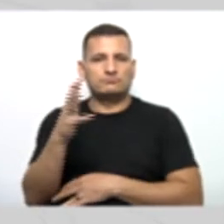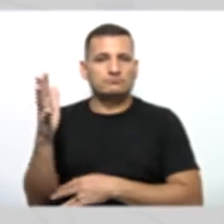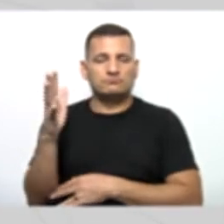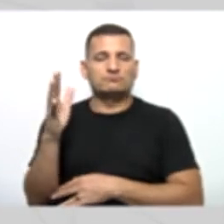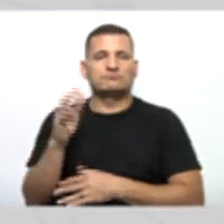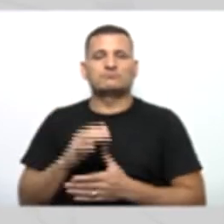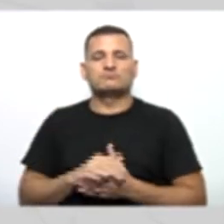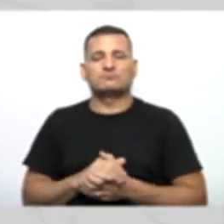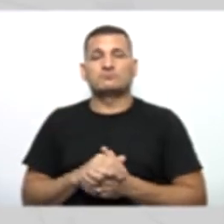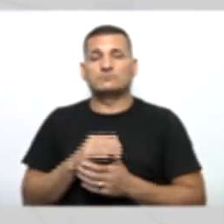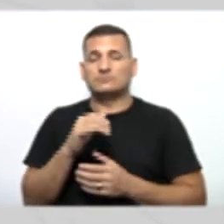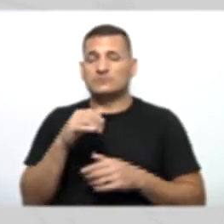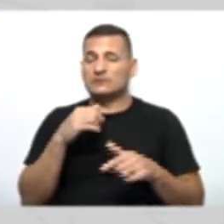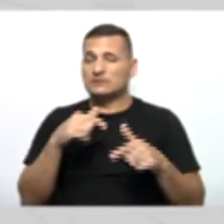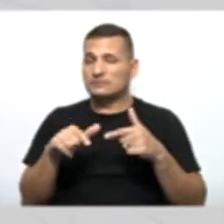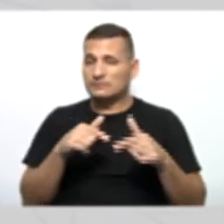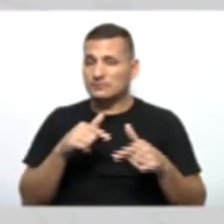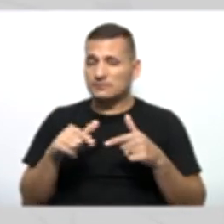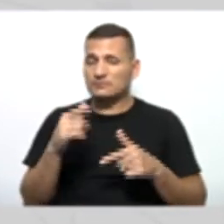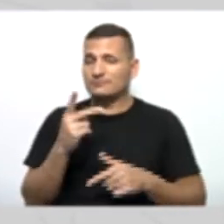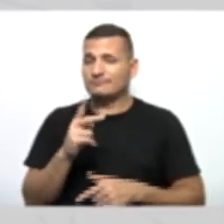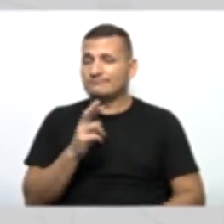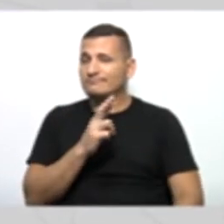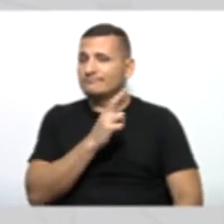essa atuação irresponsável?